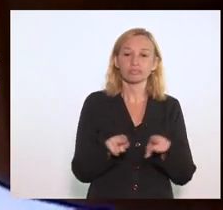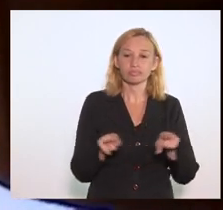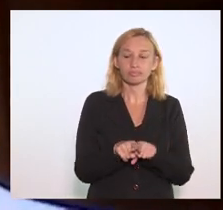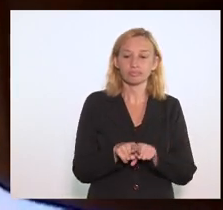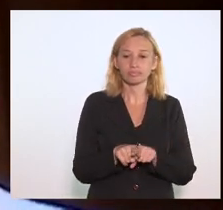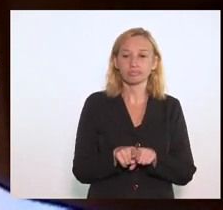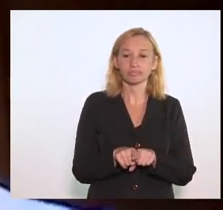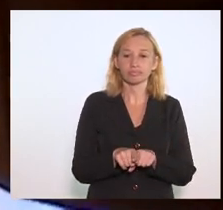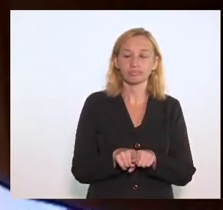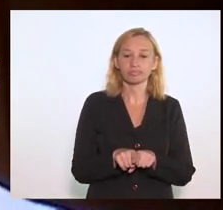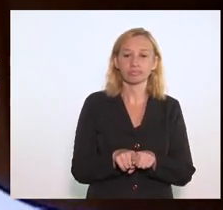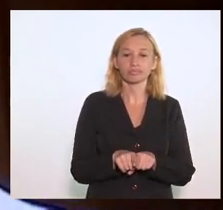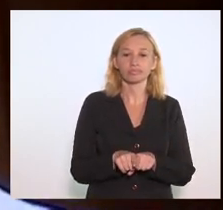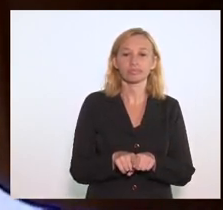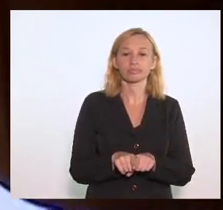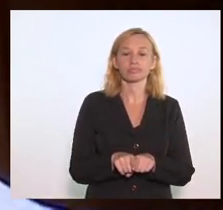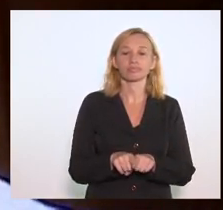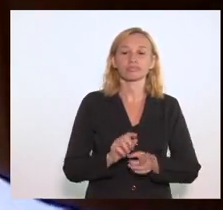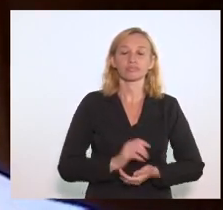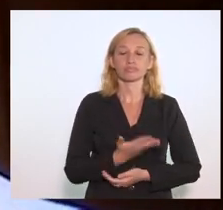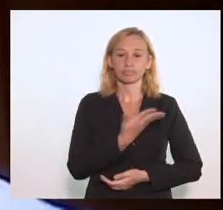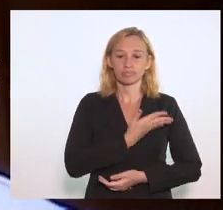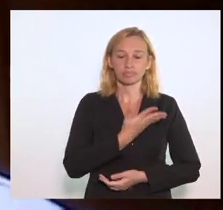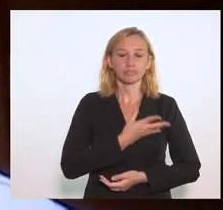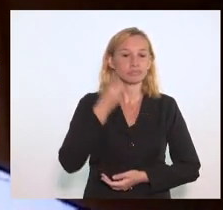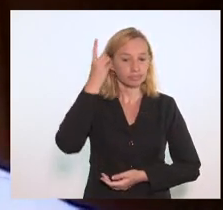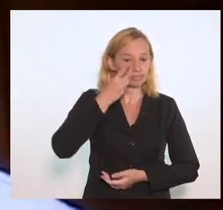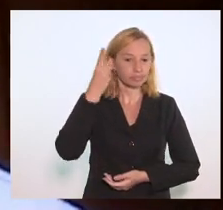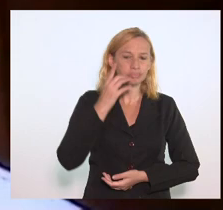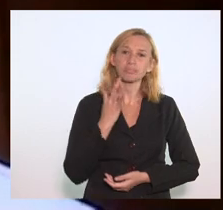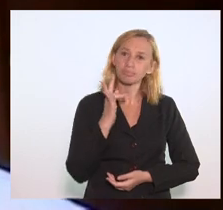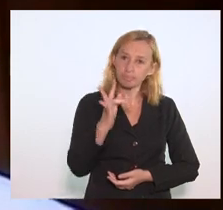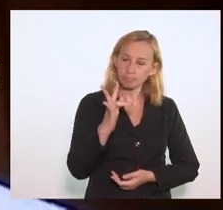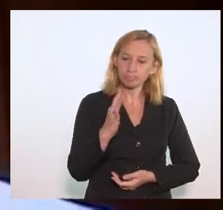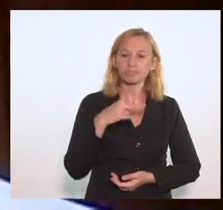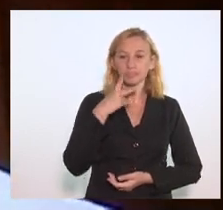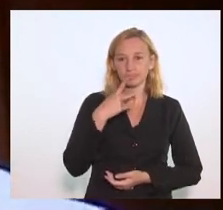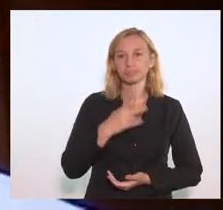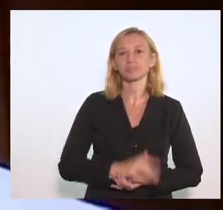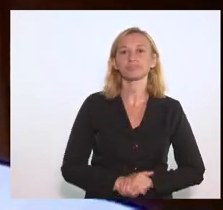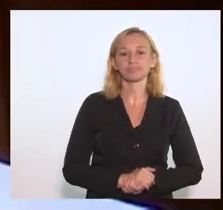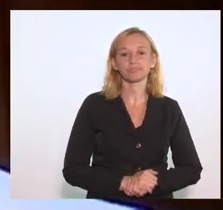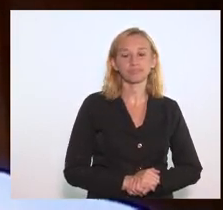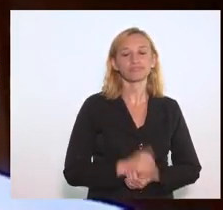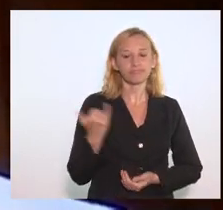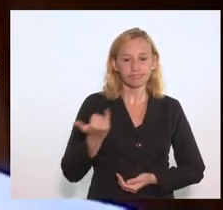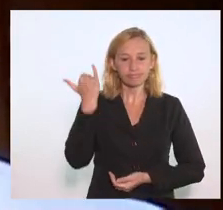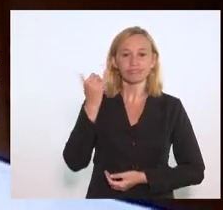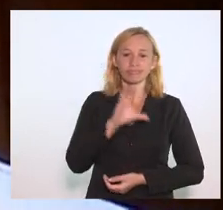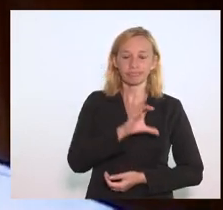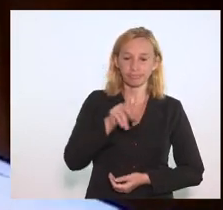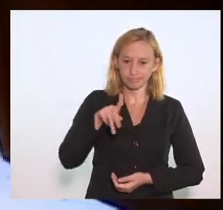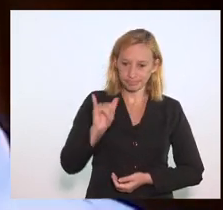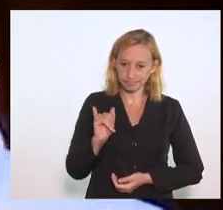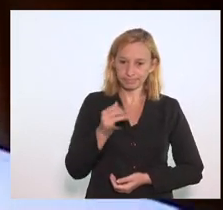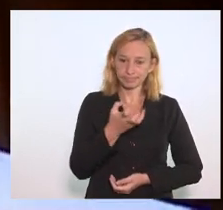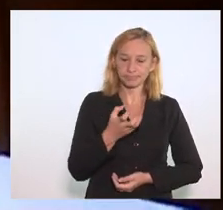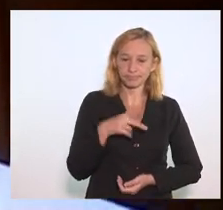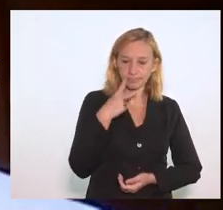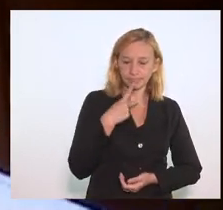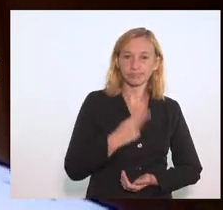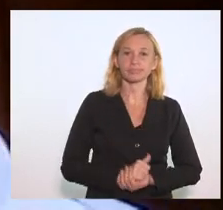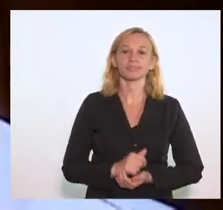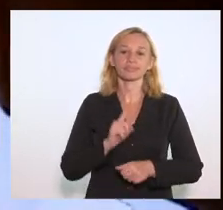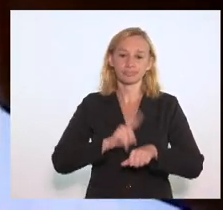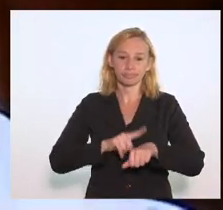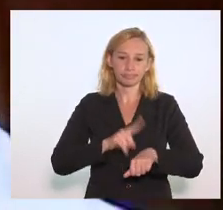comissão parlamentar de inquérito com os colegas parlamentares. Por isso, é um breve apontamento da importância da CPI que eu queria fazer